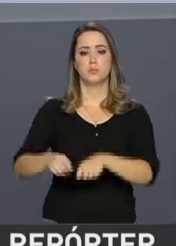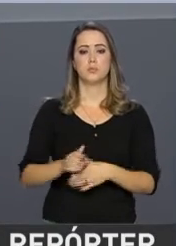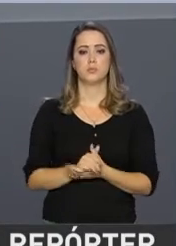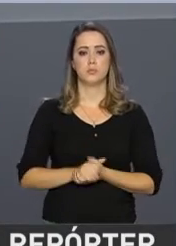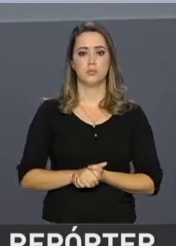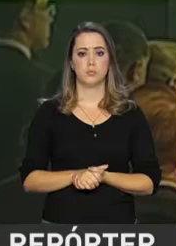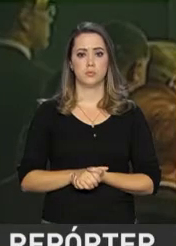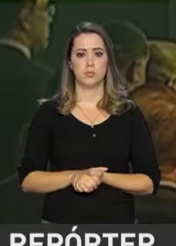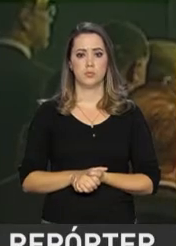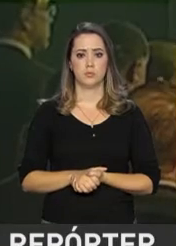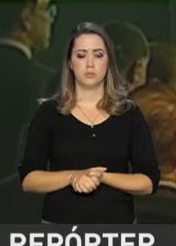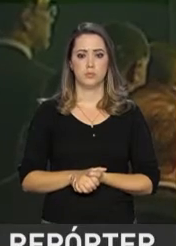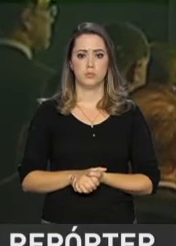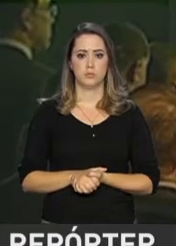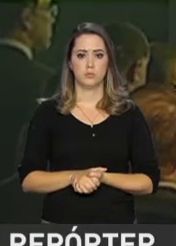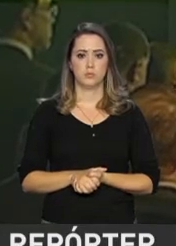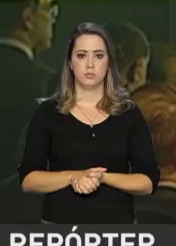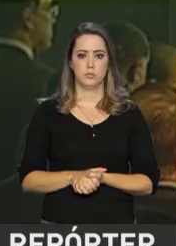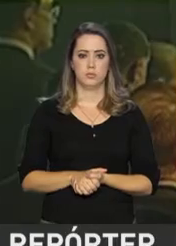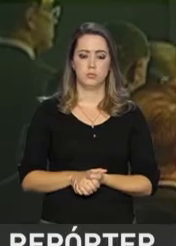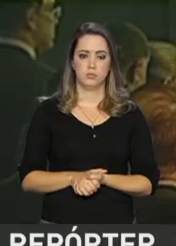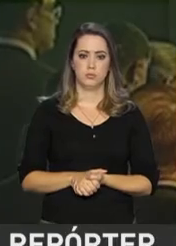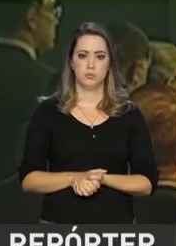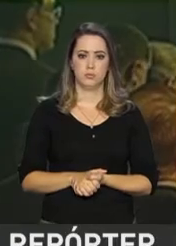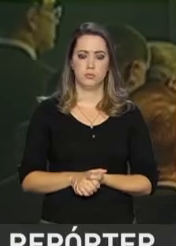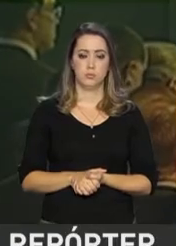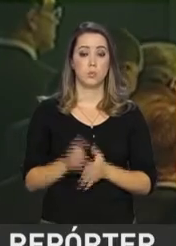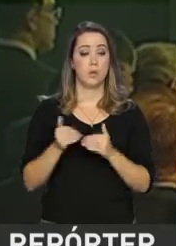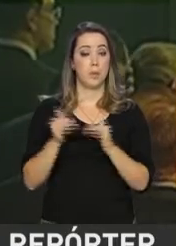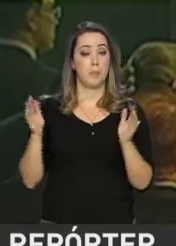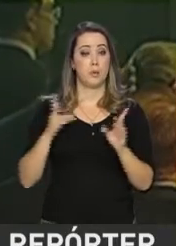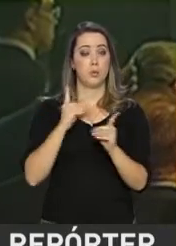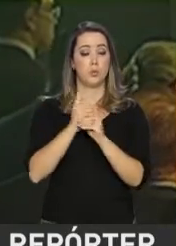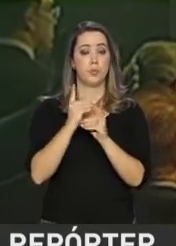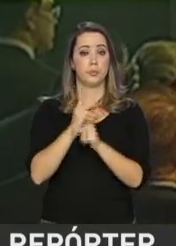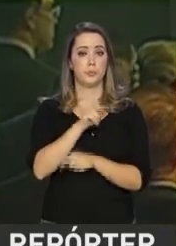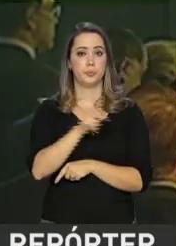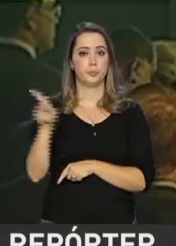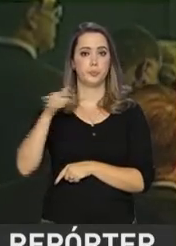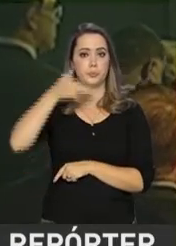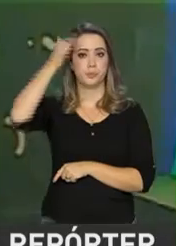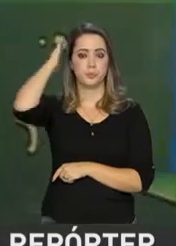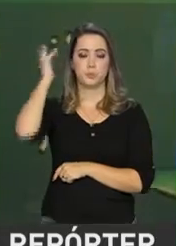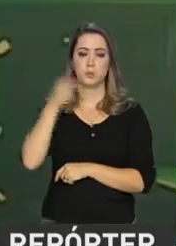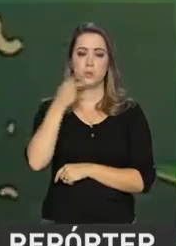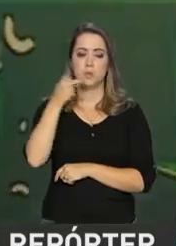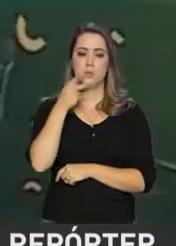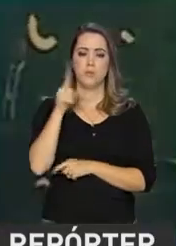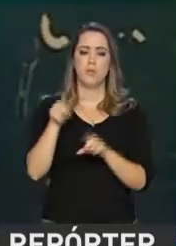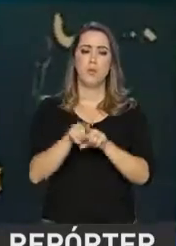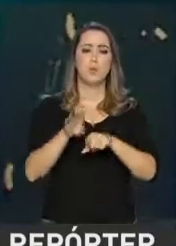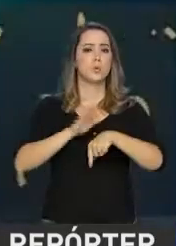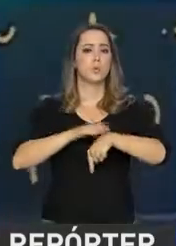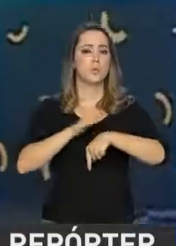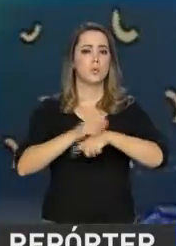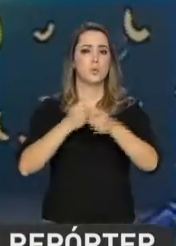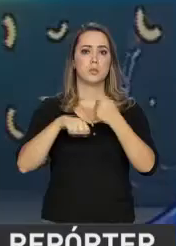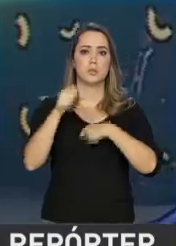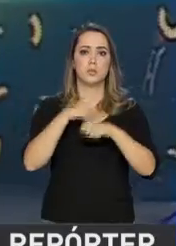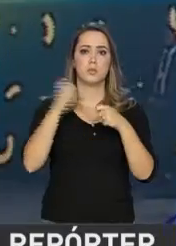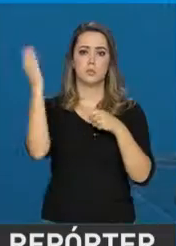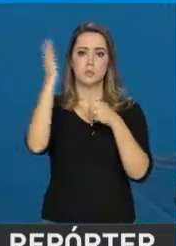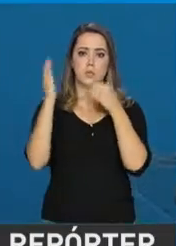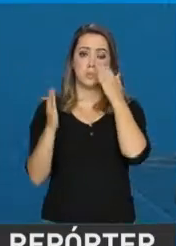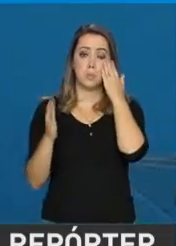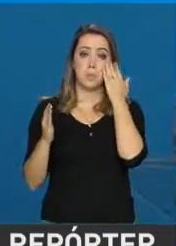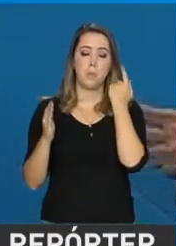rural na abertura do encontro o presidente michel temer falou sobre o momento da economia brasileira